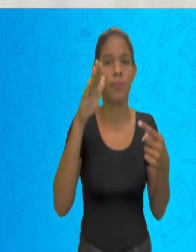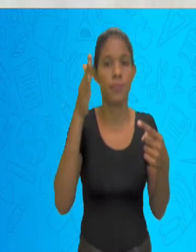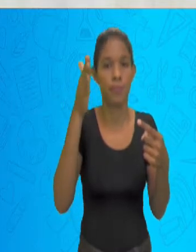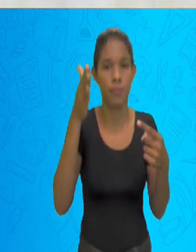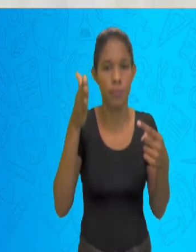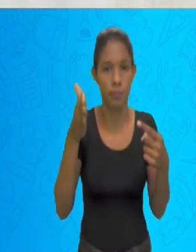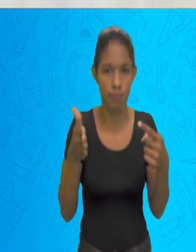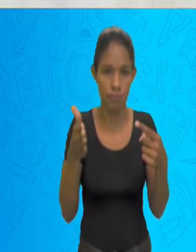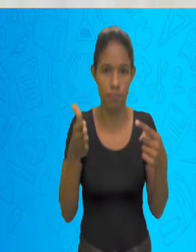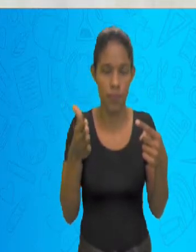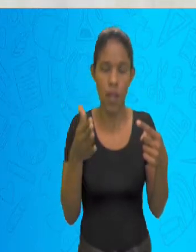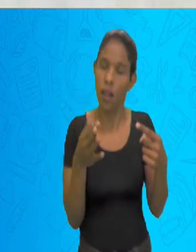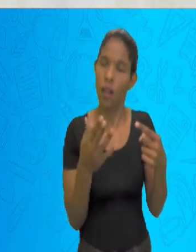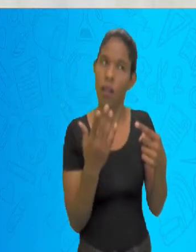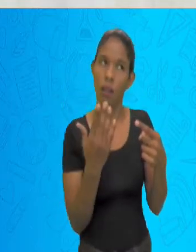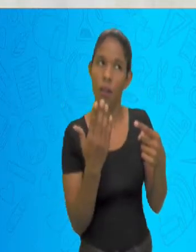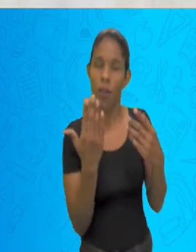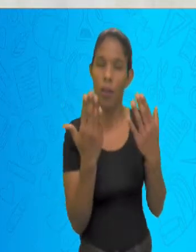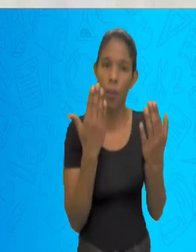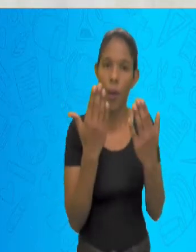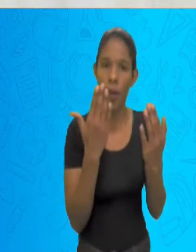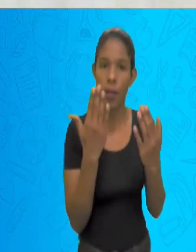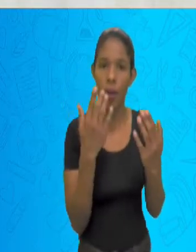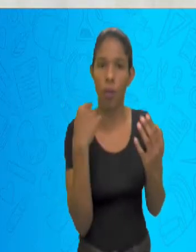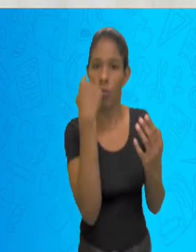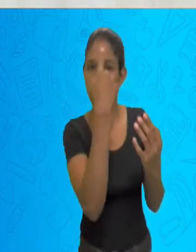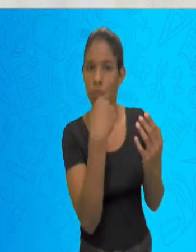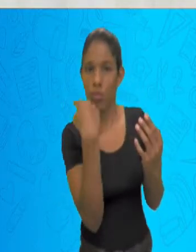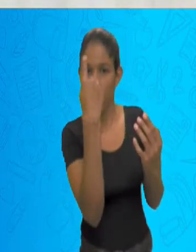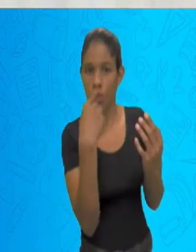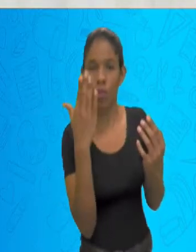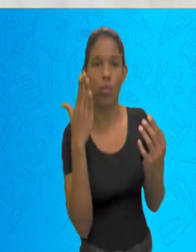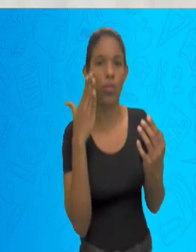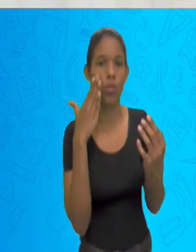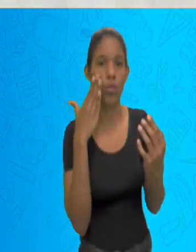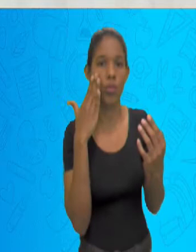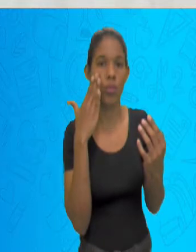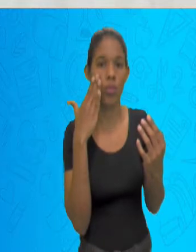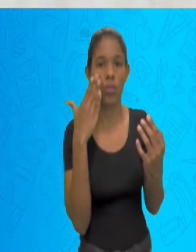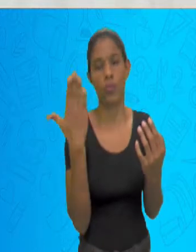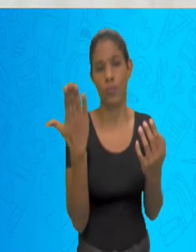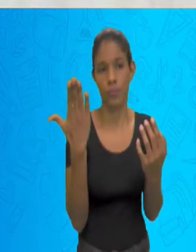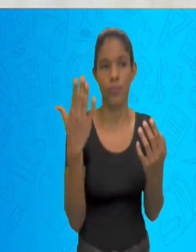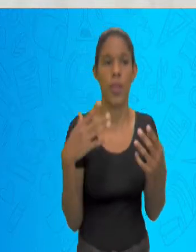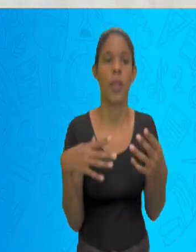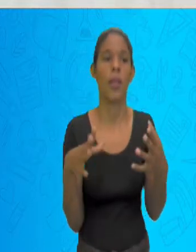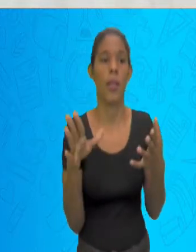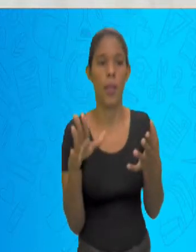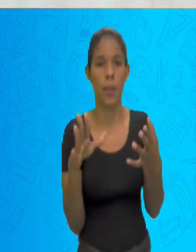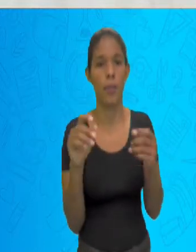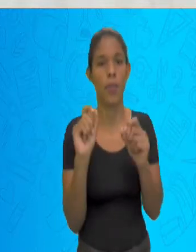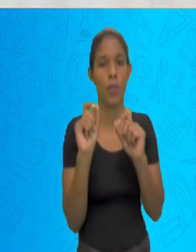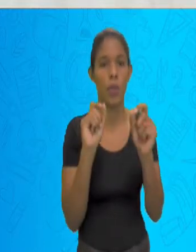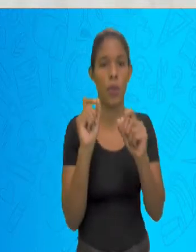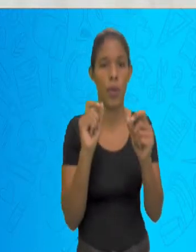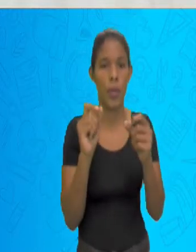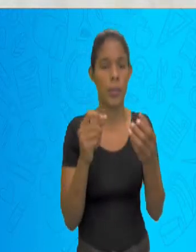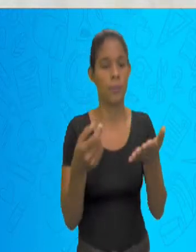cara da minha caixa. Então, eu vou colorir aqui, ó, essa parte aqui vai ser a minha